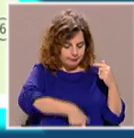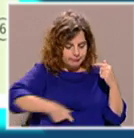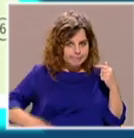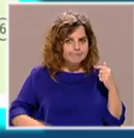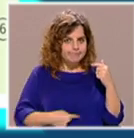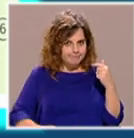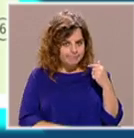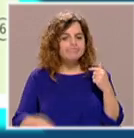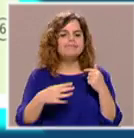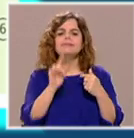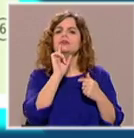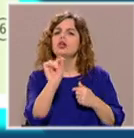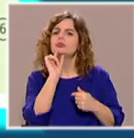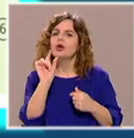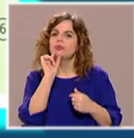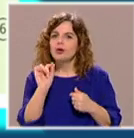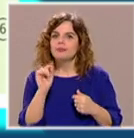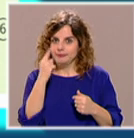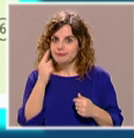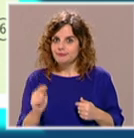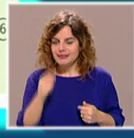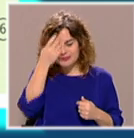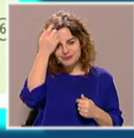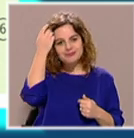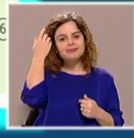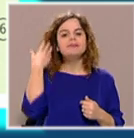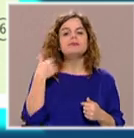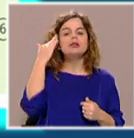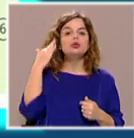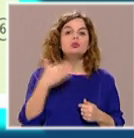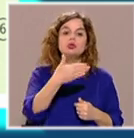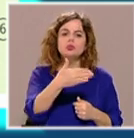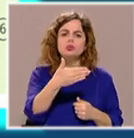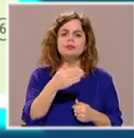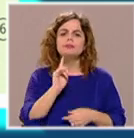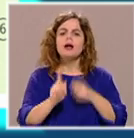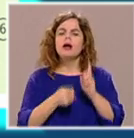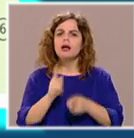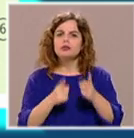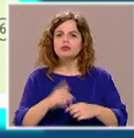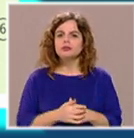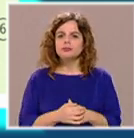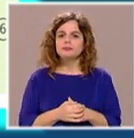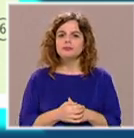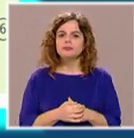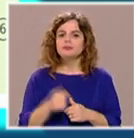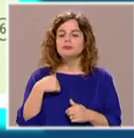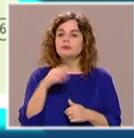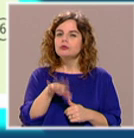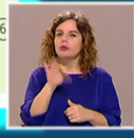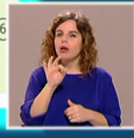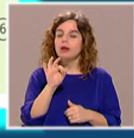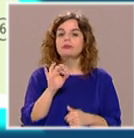ser identificá-los. Portanto, no número 1, o que é que temos ali assinalado? Vou escolher